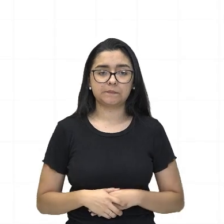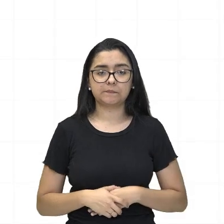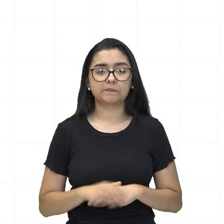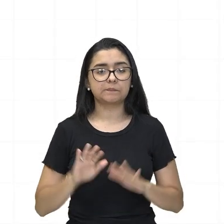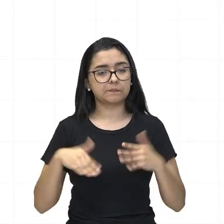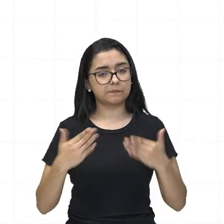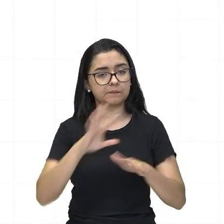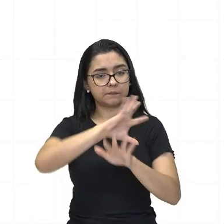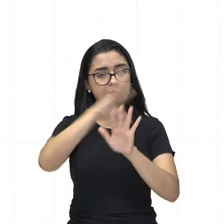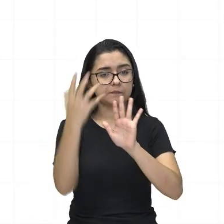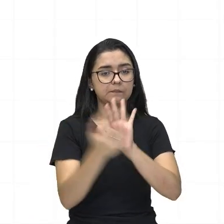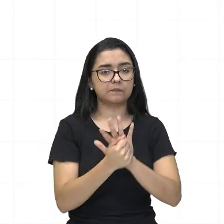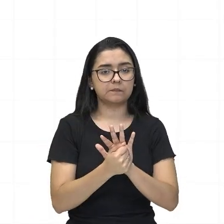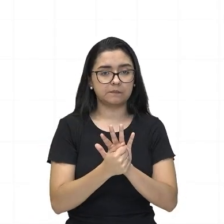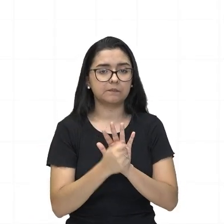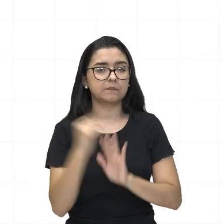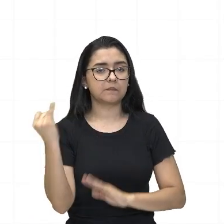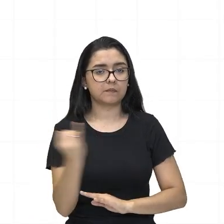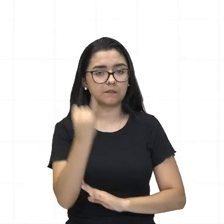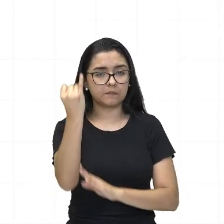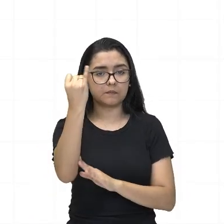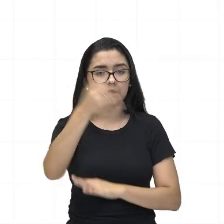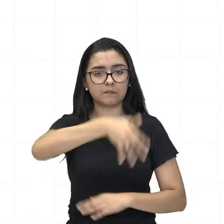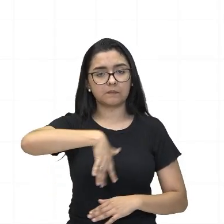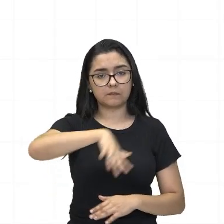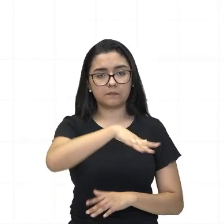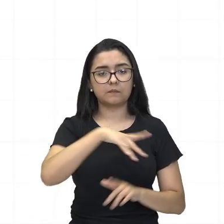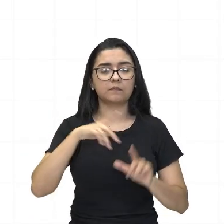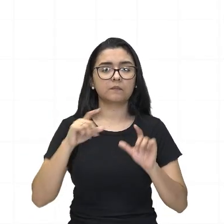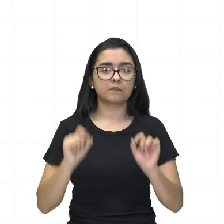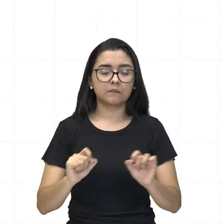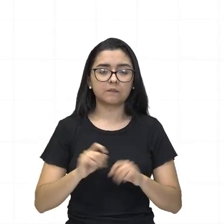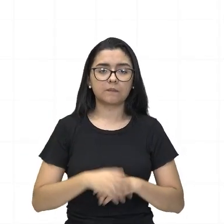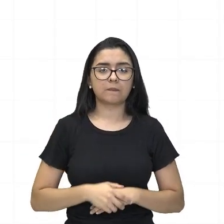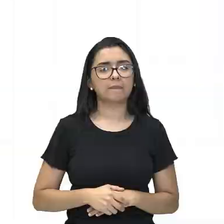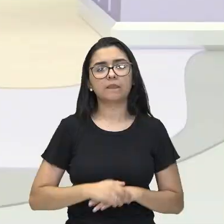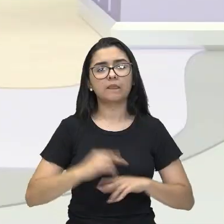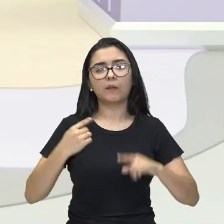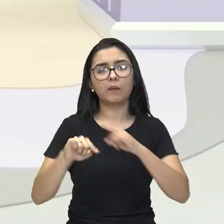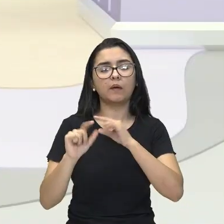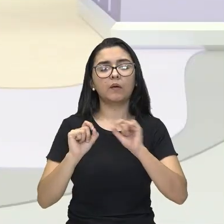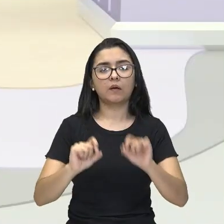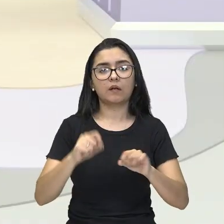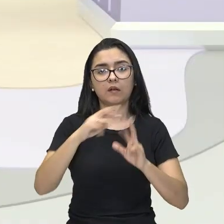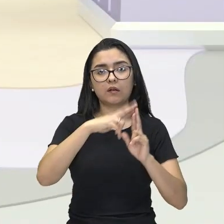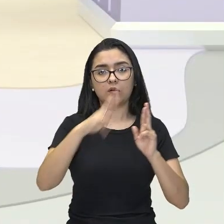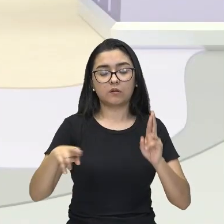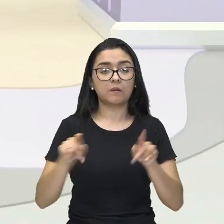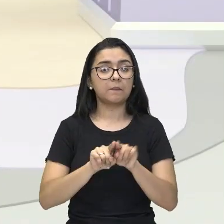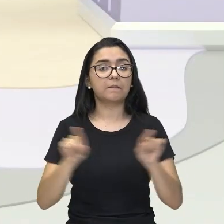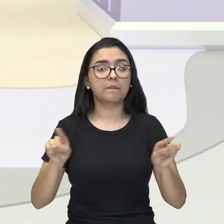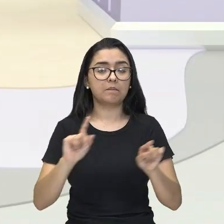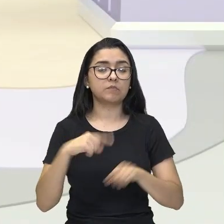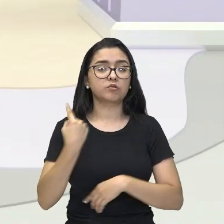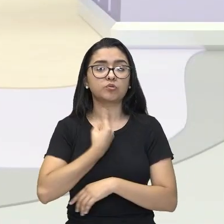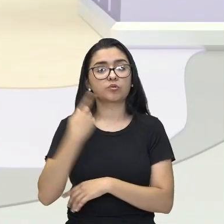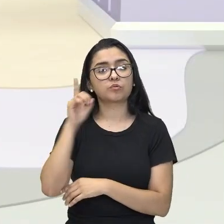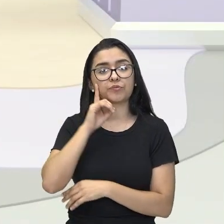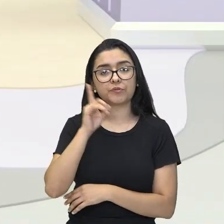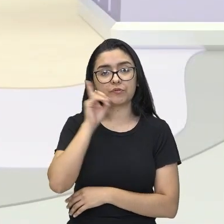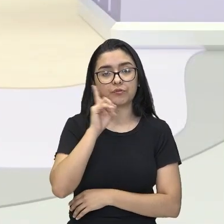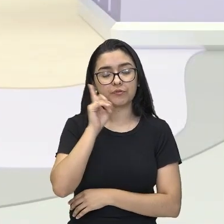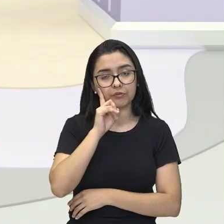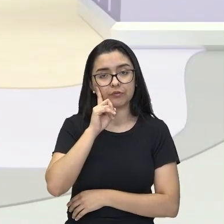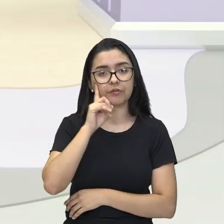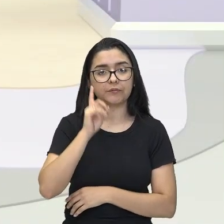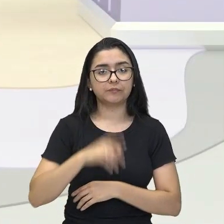é um símbolo muito forte, muito importante, não está ligado à religião, mas está ligado ao nosso dia a dia, ao